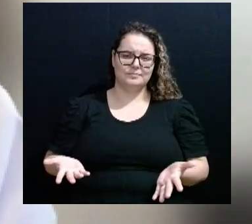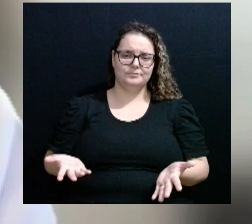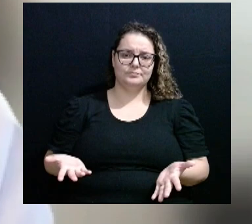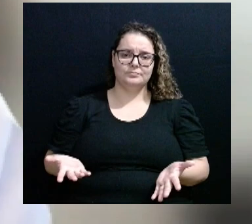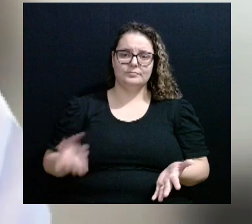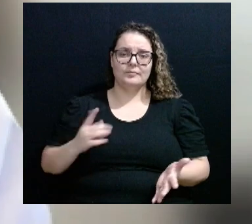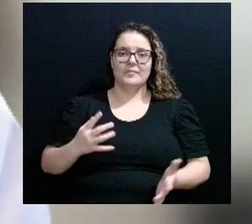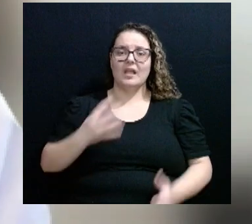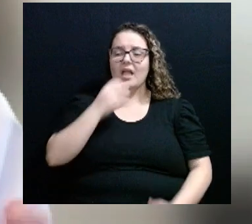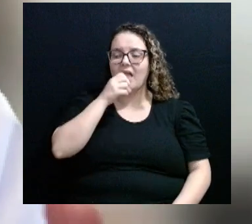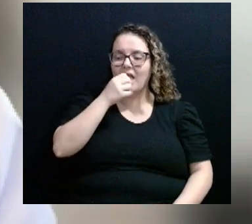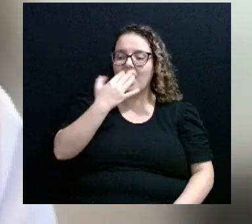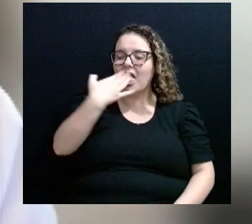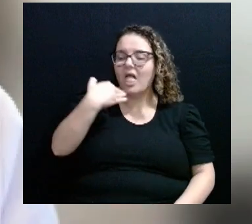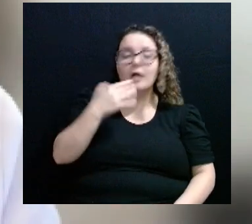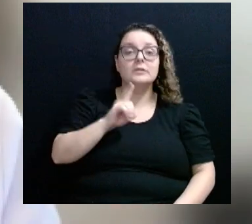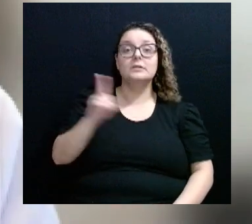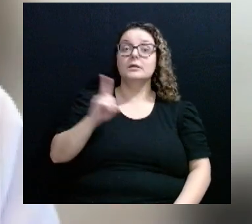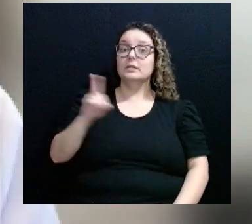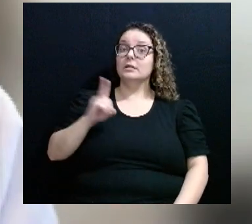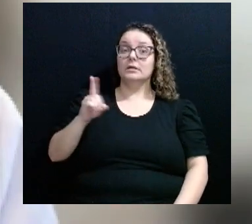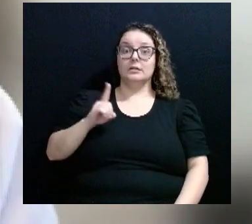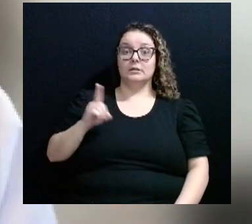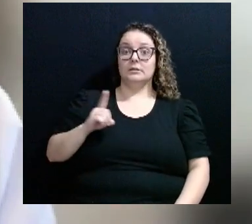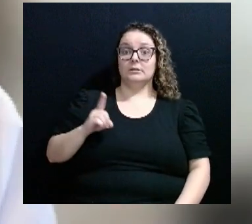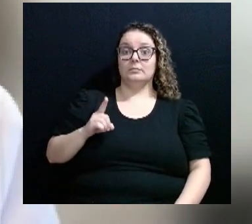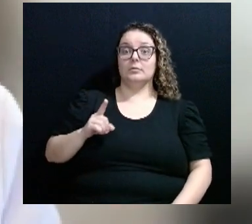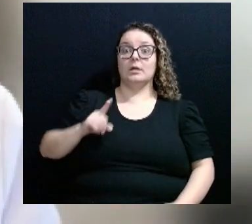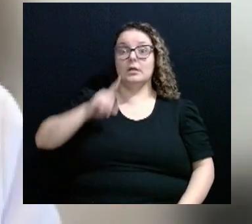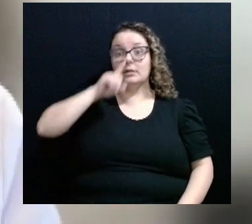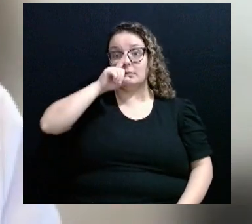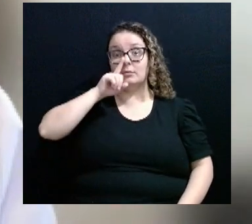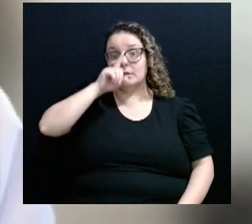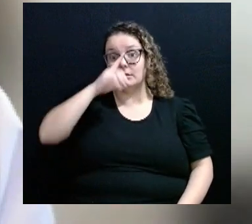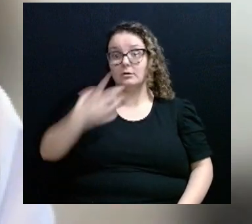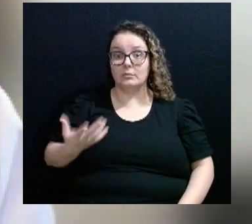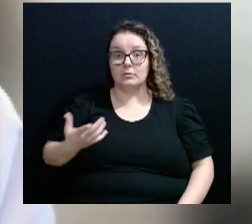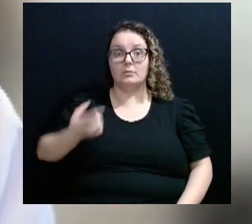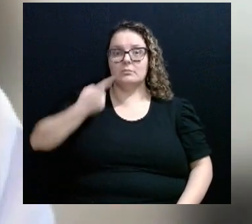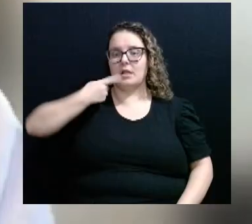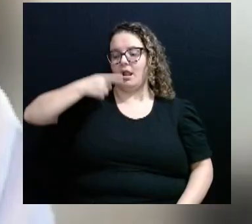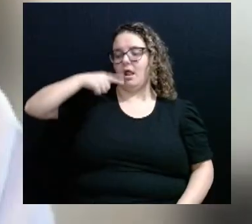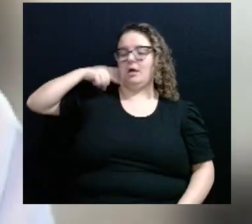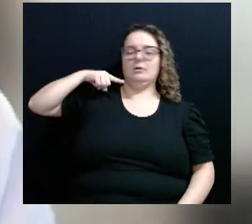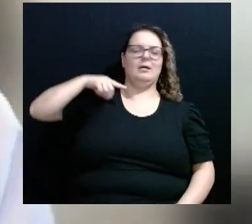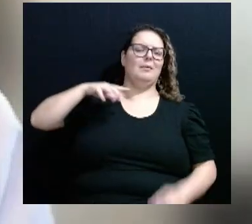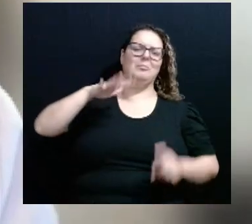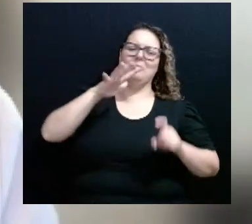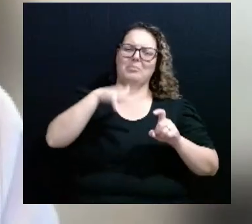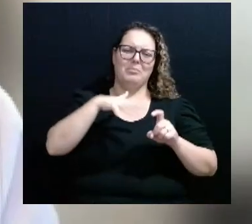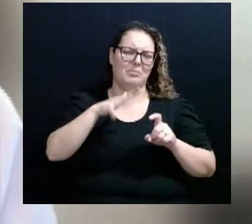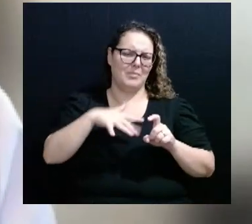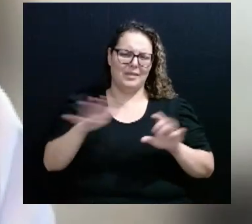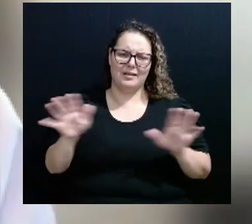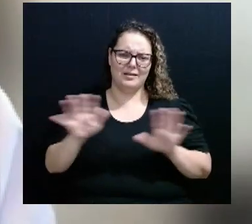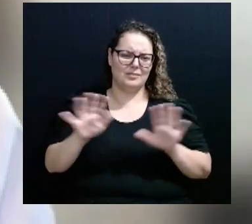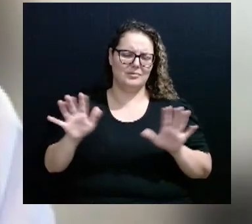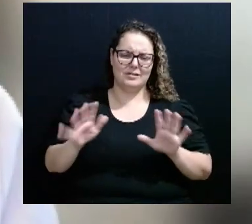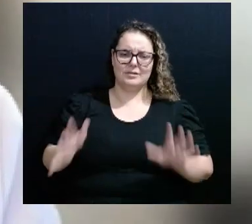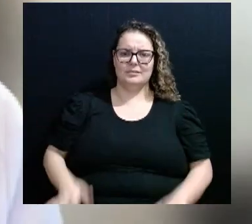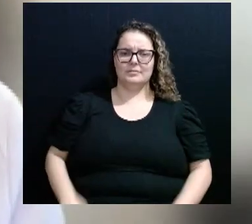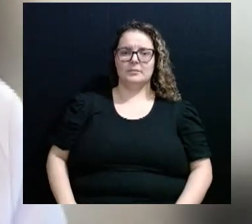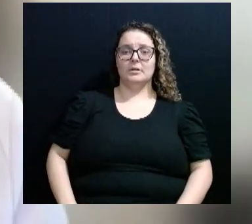ninguém. Não segura a língua, ninguém precisa segurar a língua, porque a língua não enrola, isso é